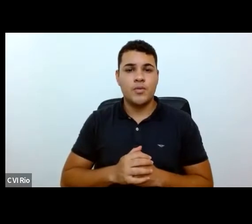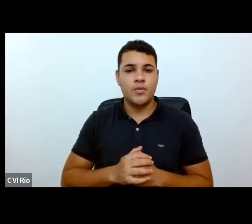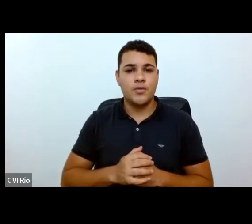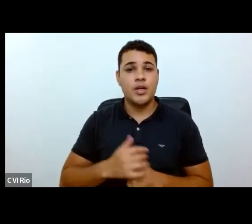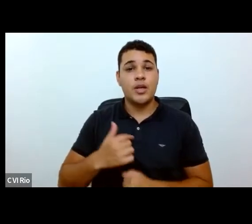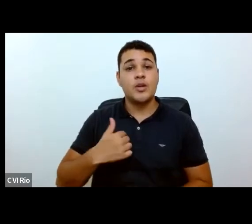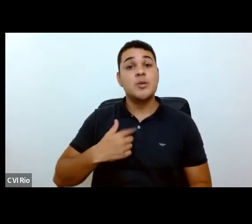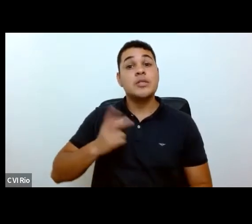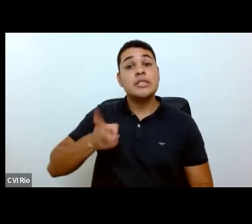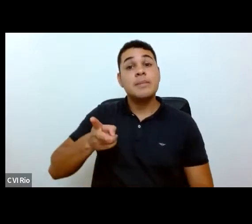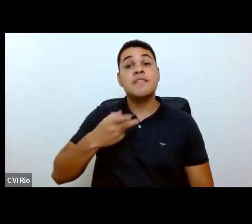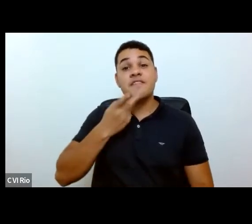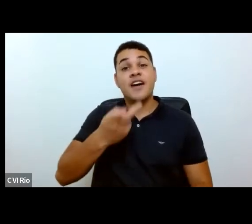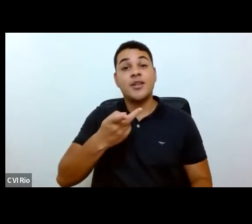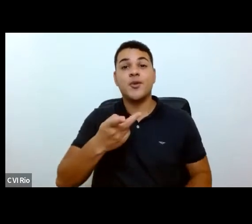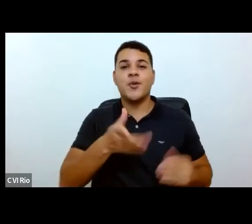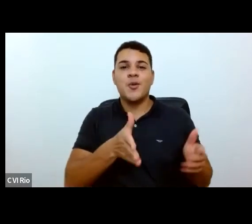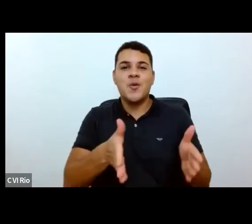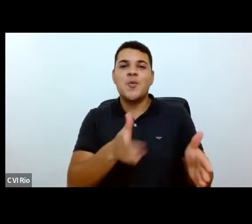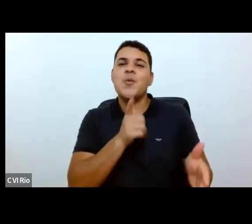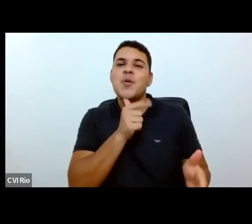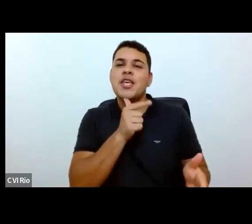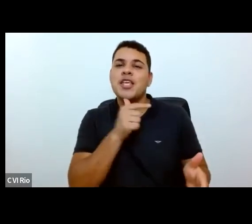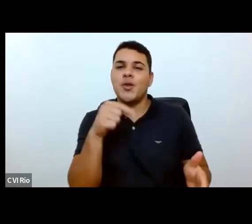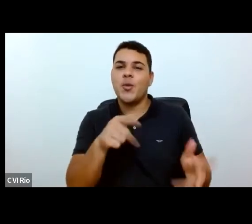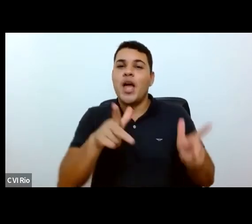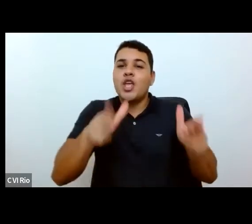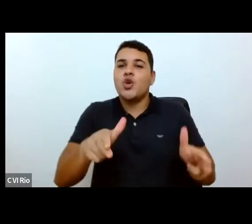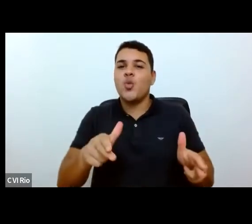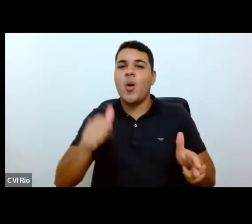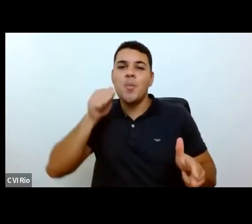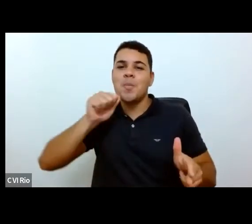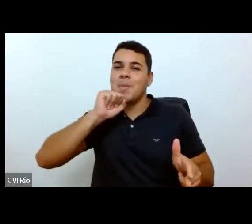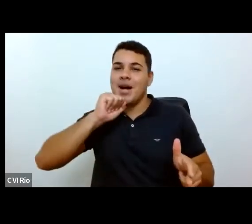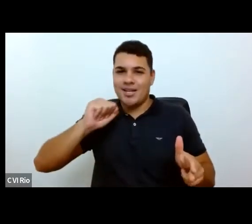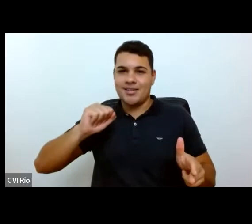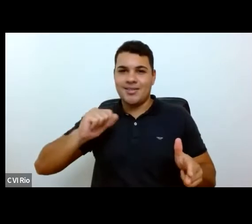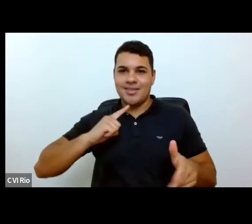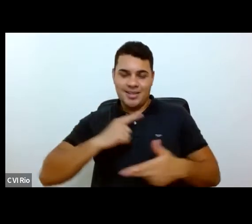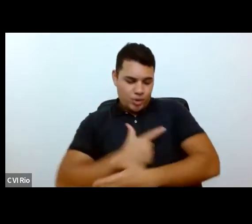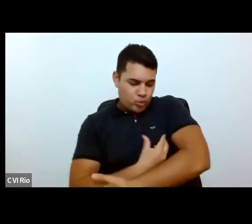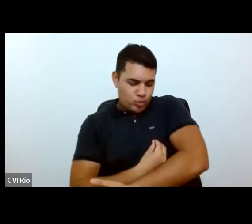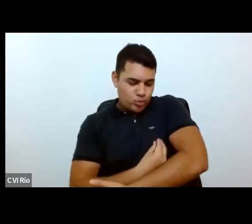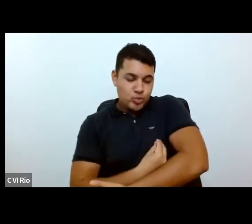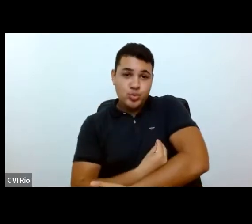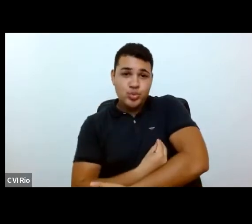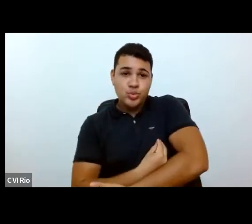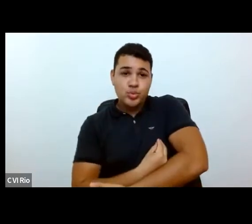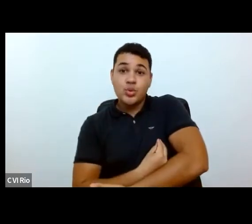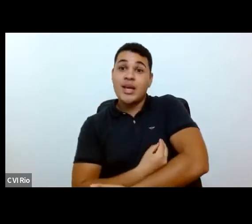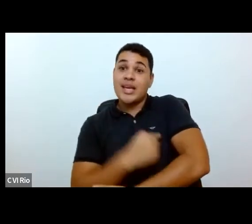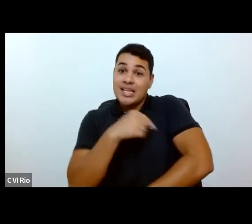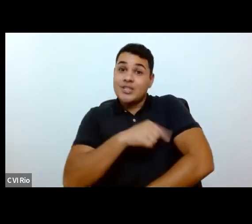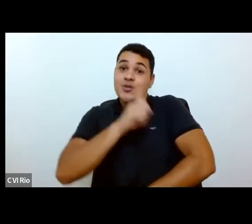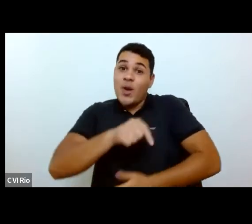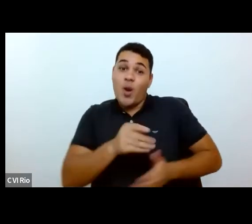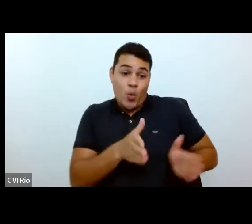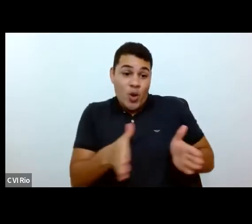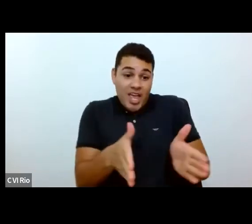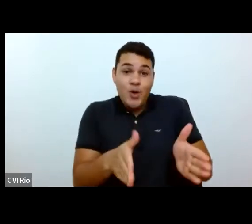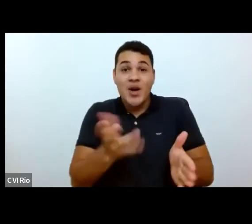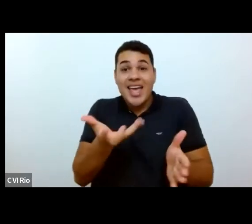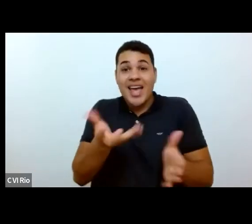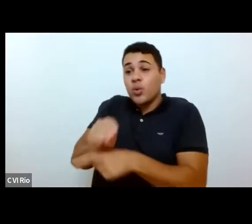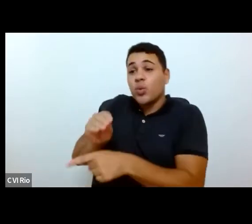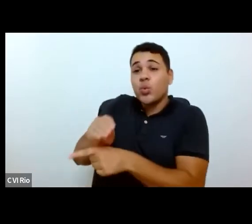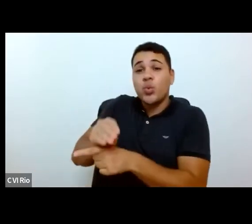rio é como se fosse o aleitamento, o peito que amamenta coletivamente toda a humanidade. E todas as vezes que